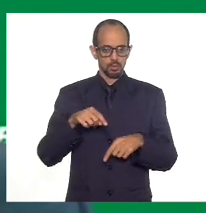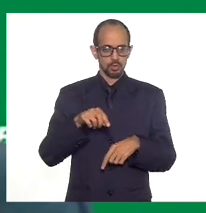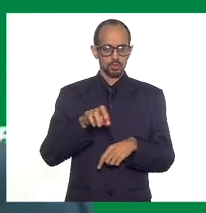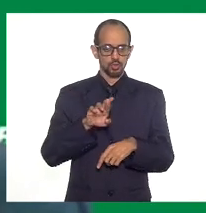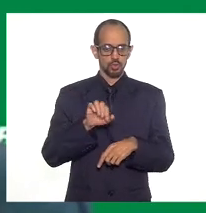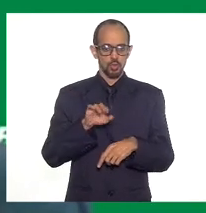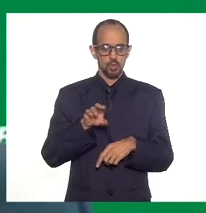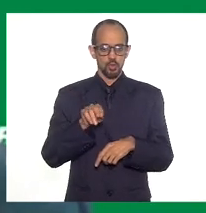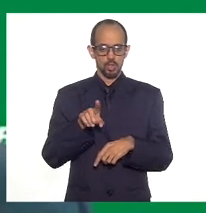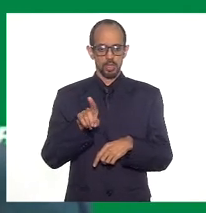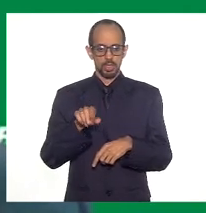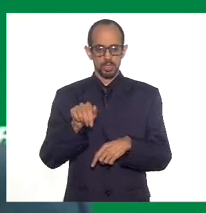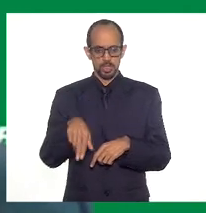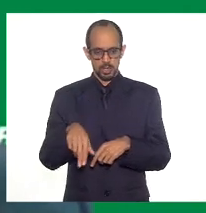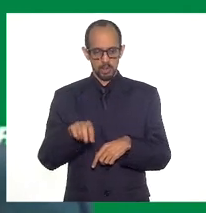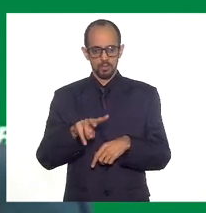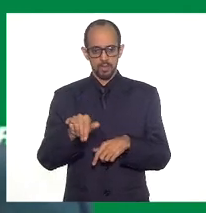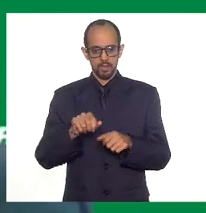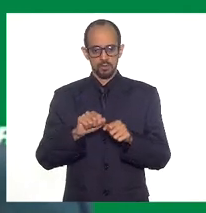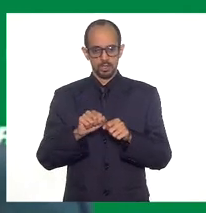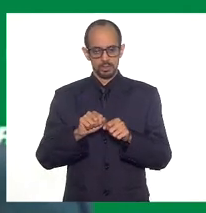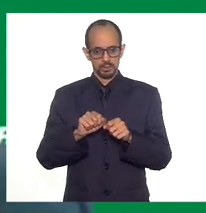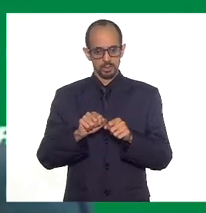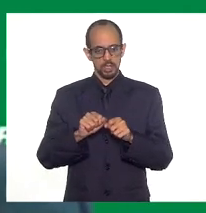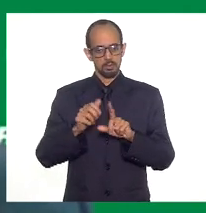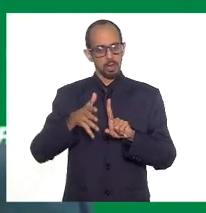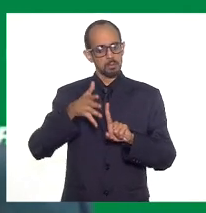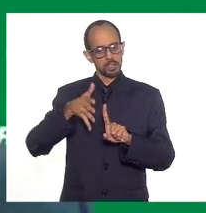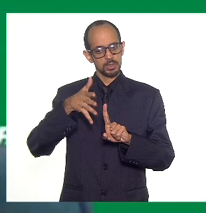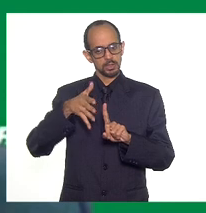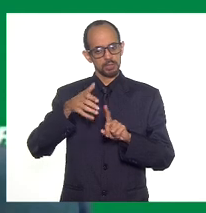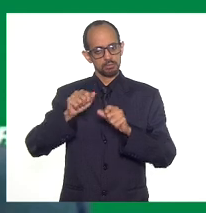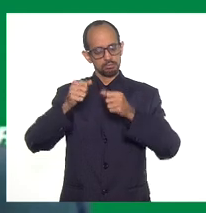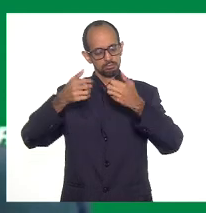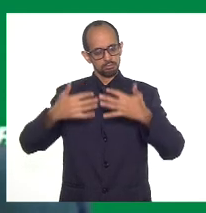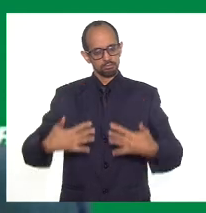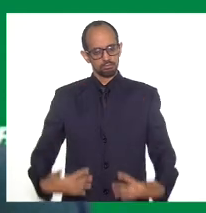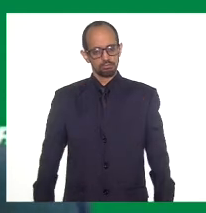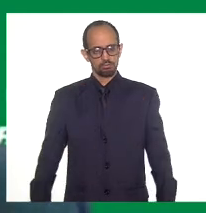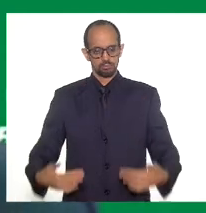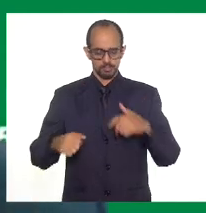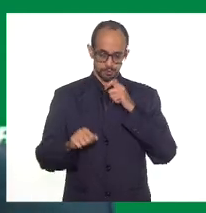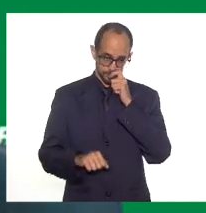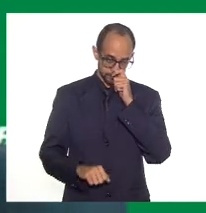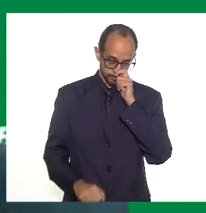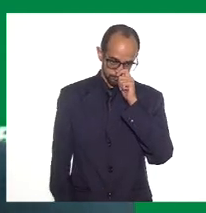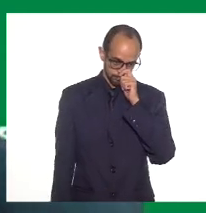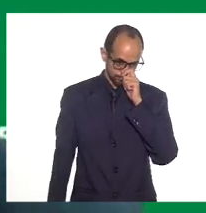vai fazer uma apresentação um pouco mais detalhada para basear aí as nossas discussões.